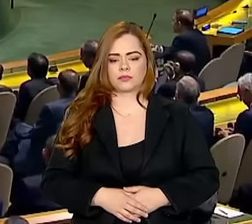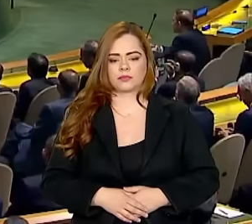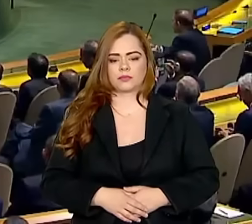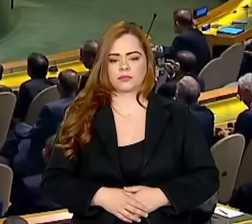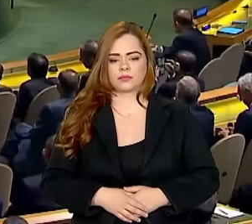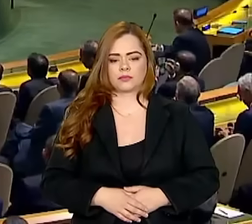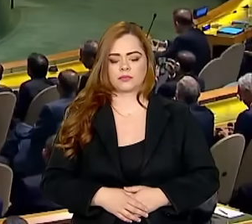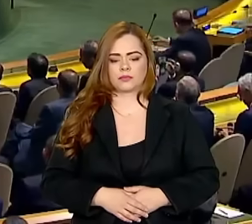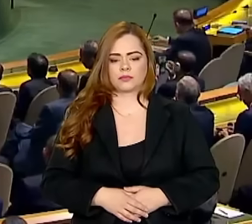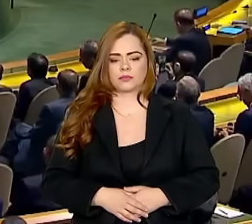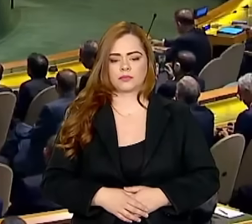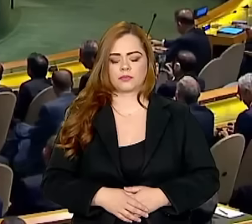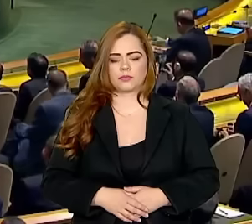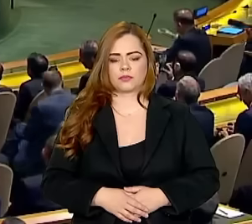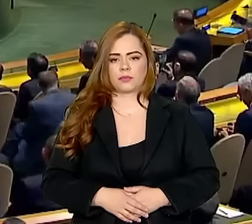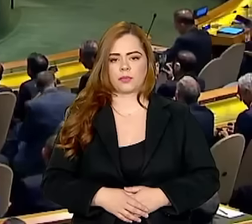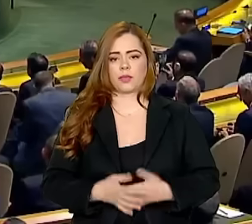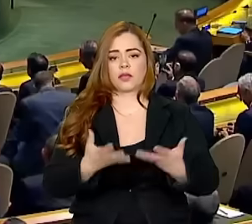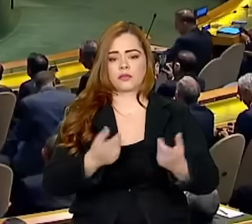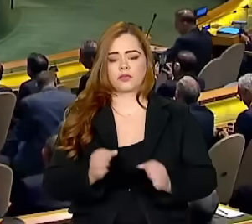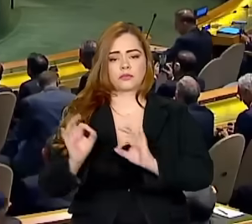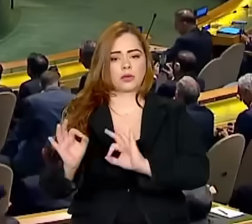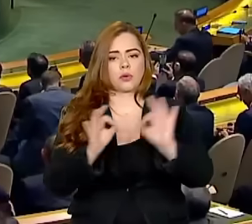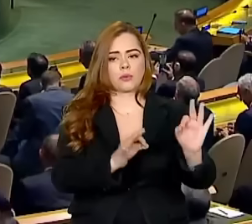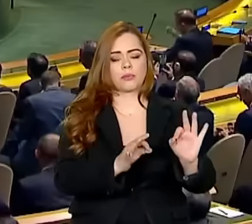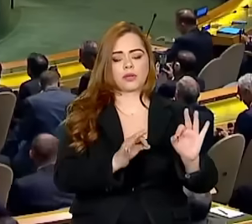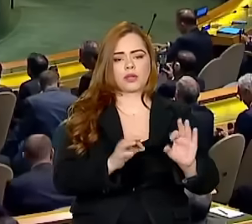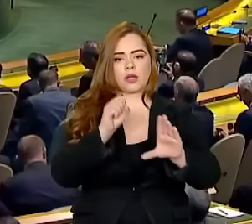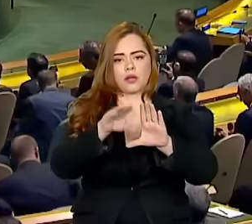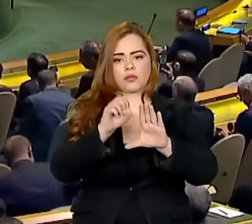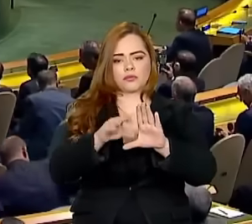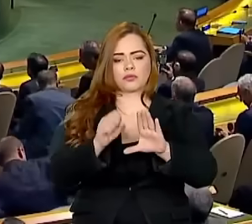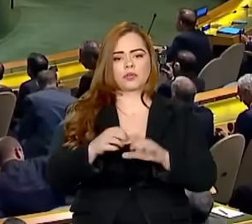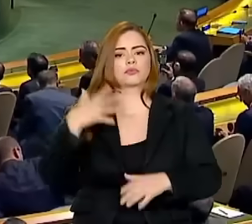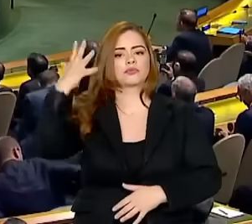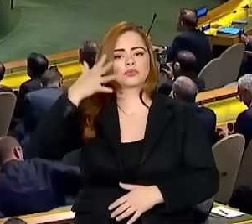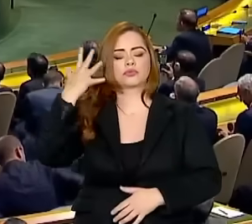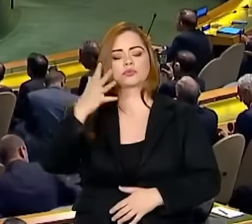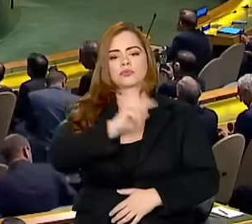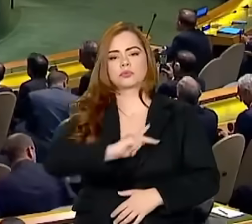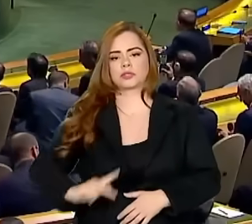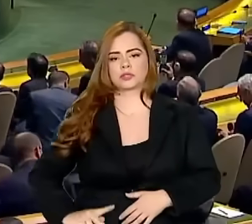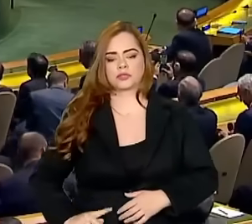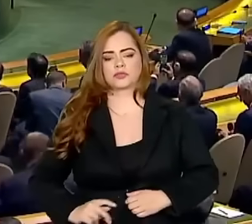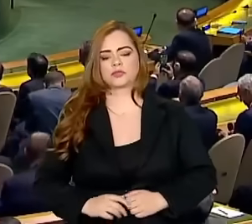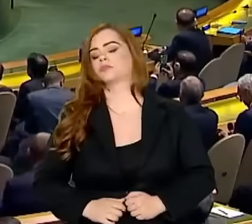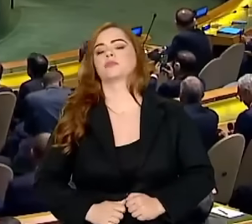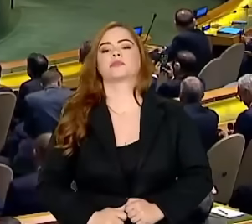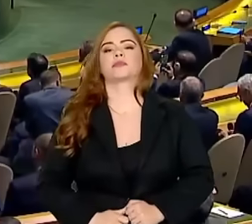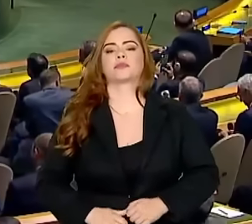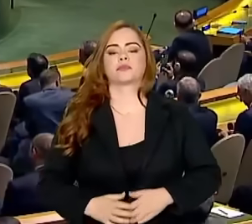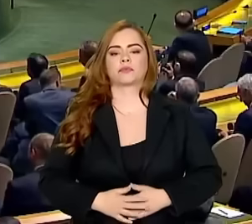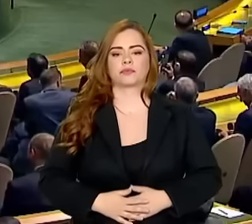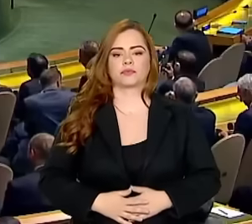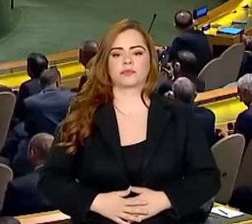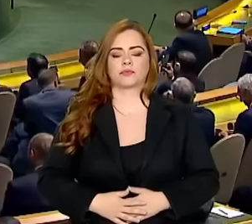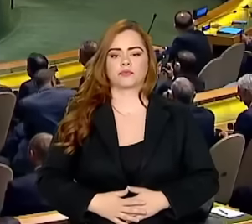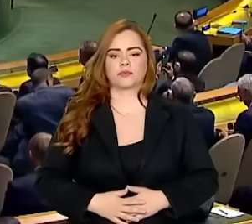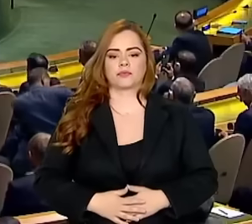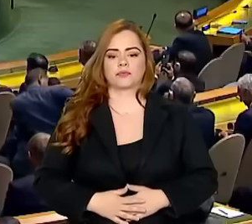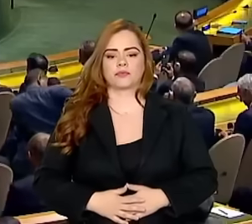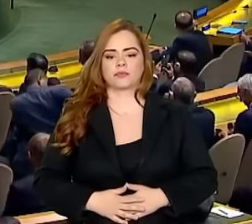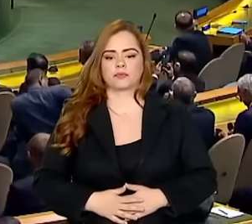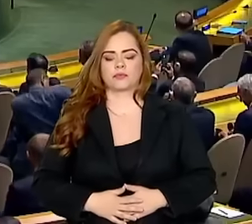Meus discurso, presidente. Ao presidente da Assembleia Geral, embaixador Deus Francis de